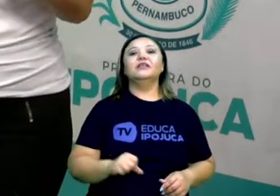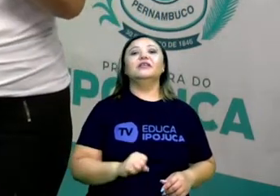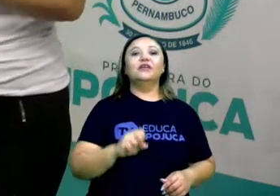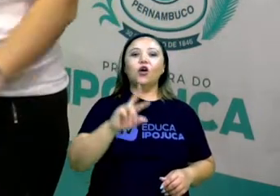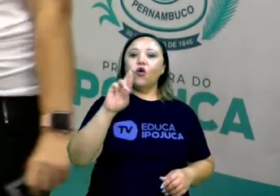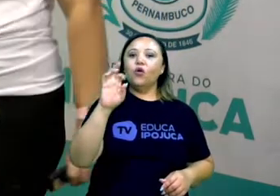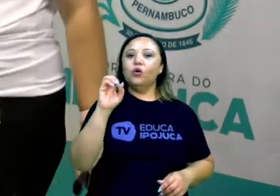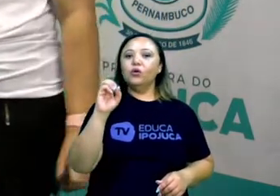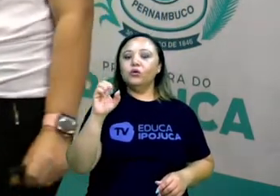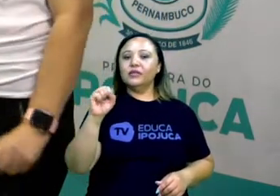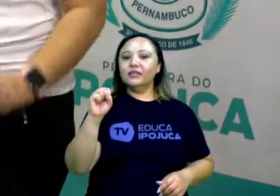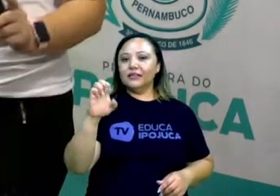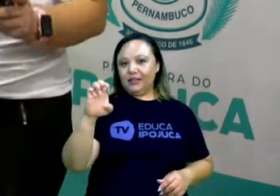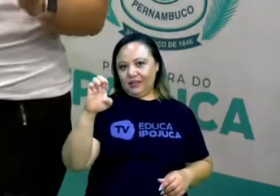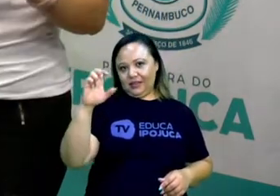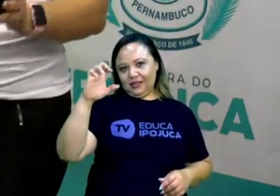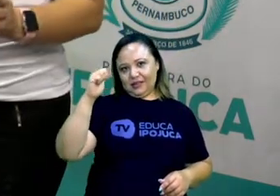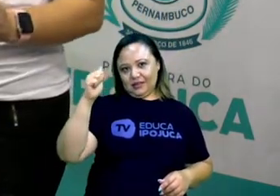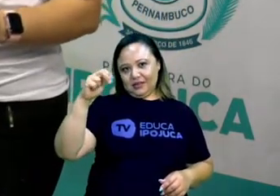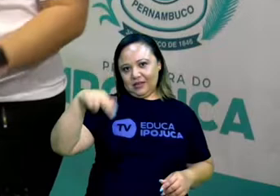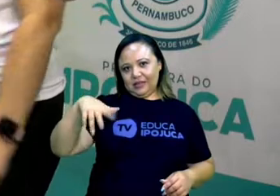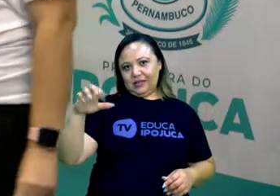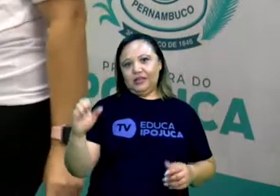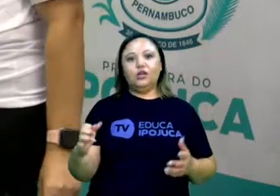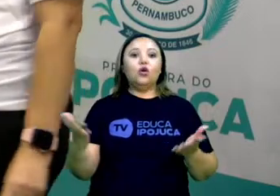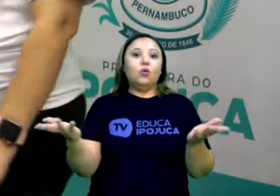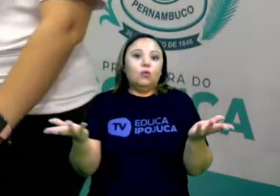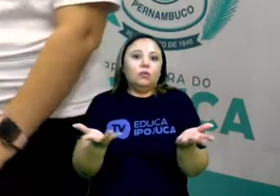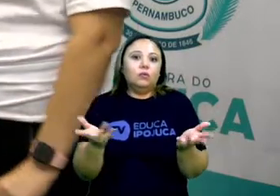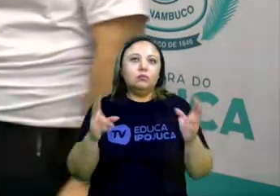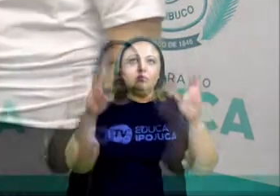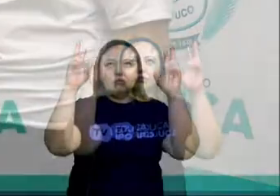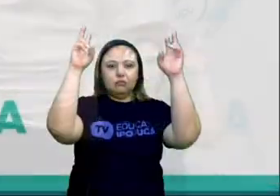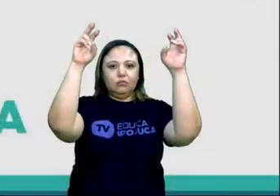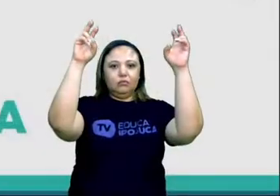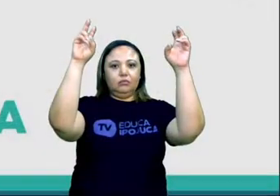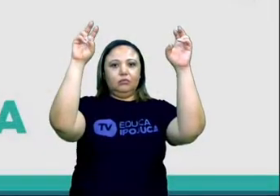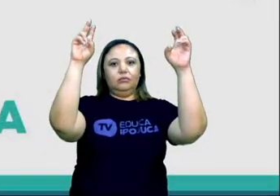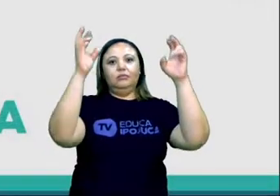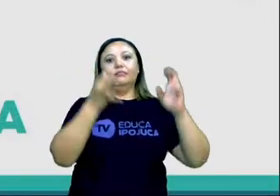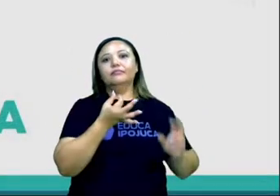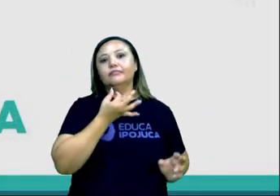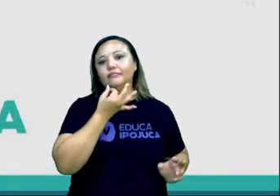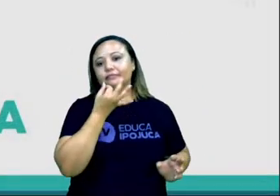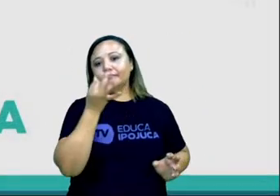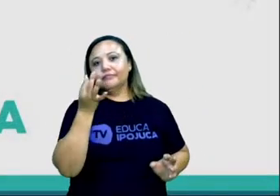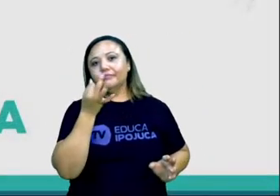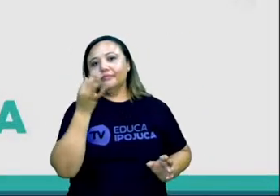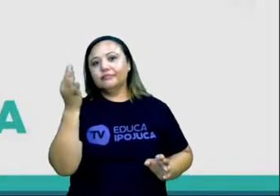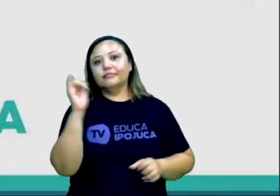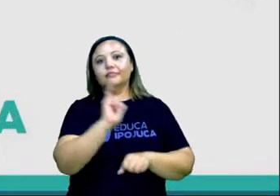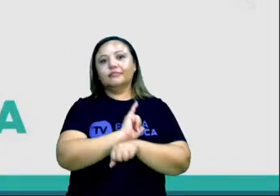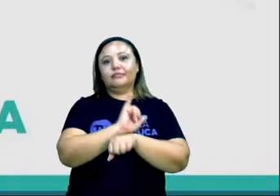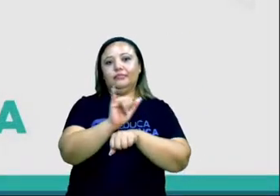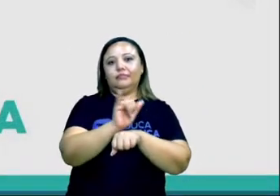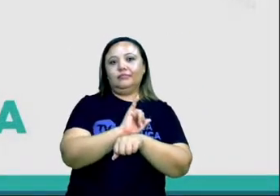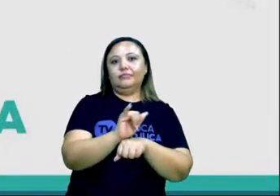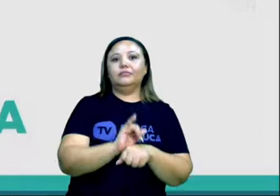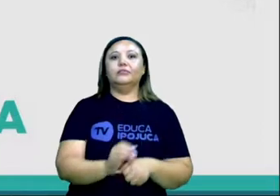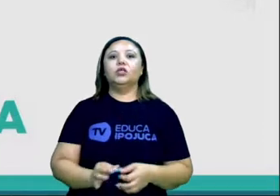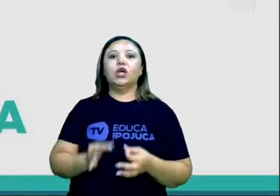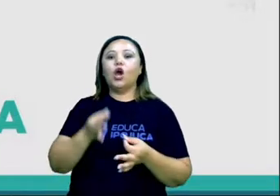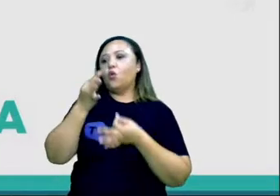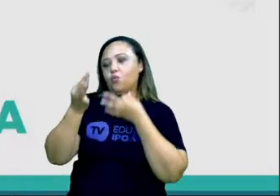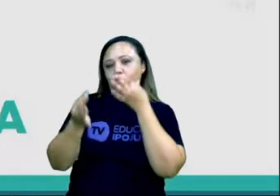professora, Roseane Portela. Hoje a temática é bem especial: defesa de ponto de vista, estratégias